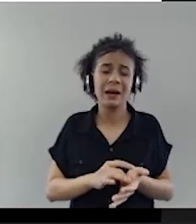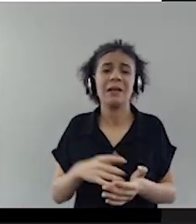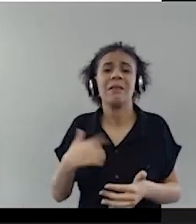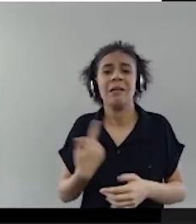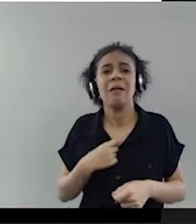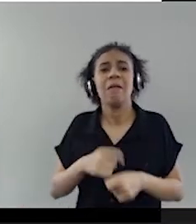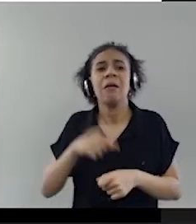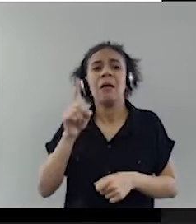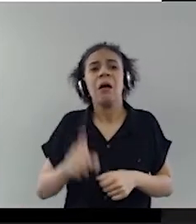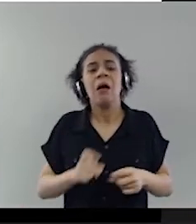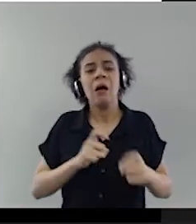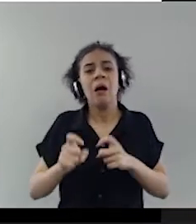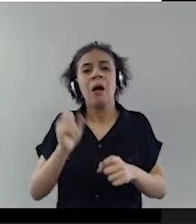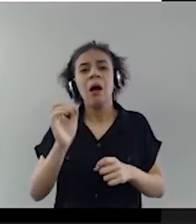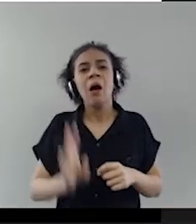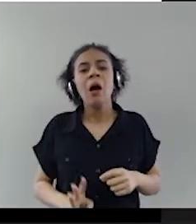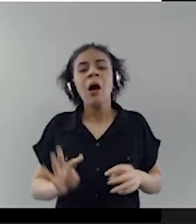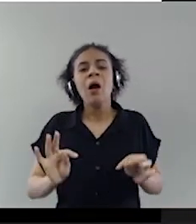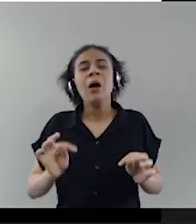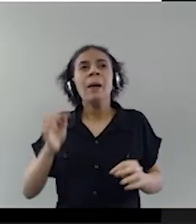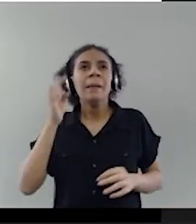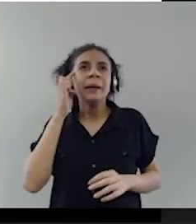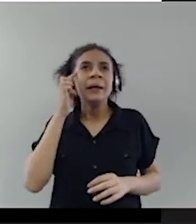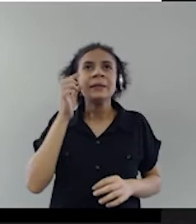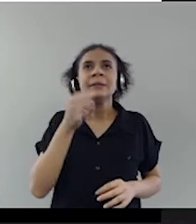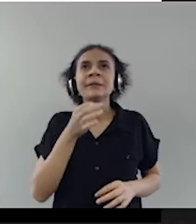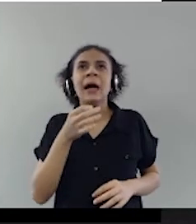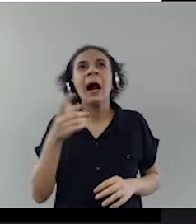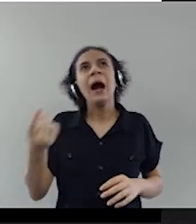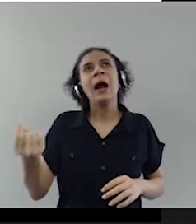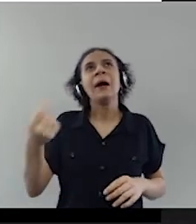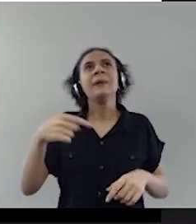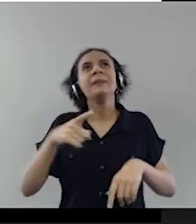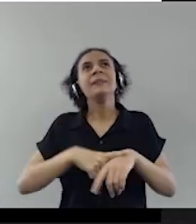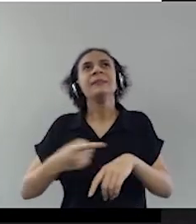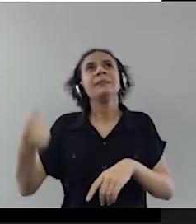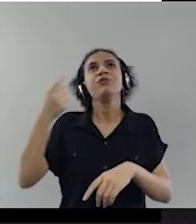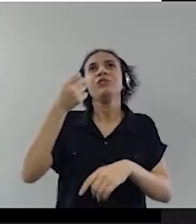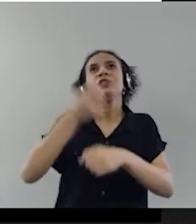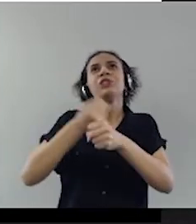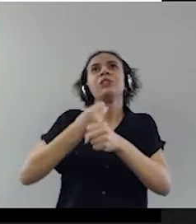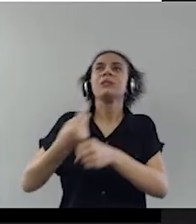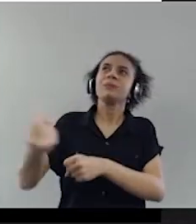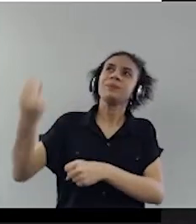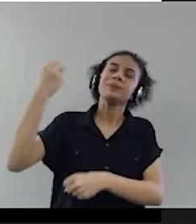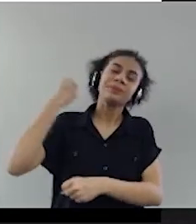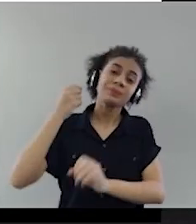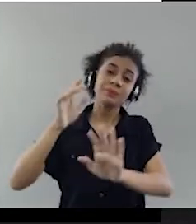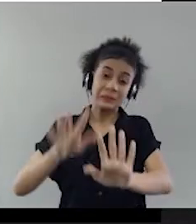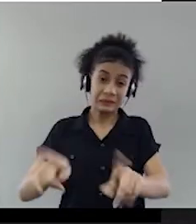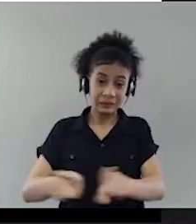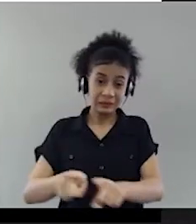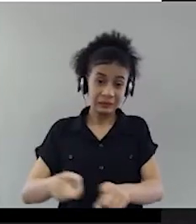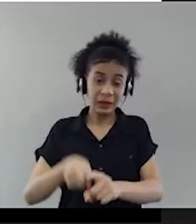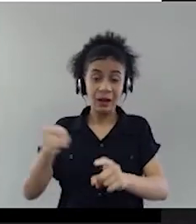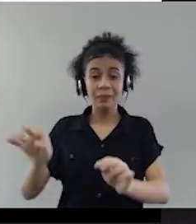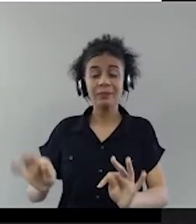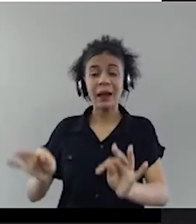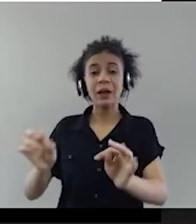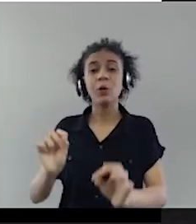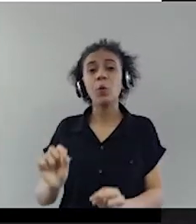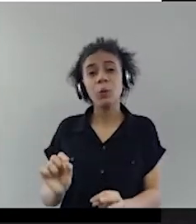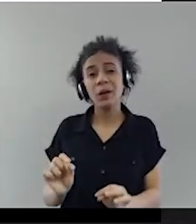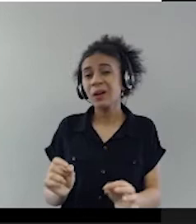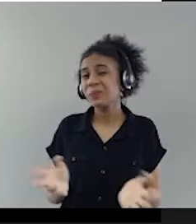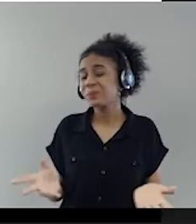opera o direito administrativo brasileiro com a teoria que está escrita nos manuais de 20 anos atrás. E do ponto de vista técnico, é que a gente